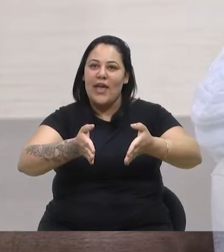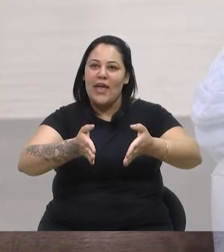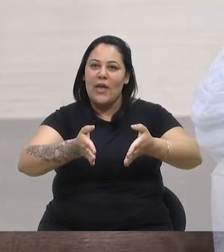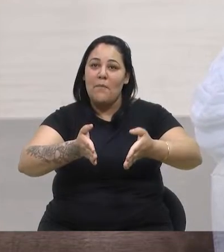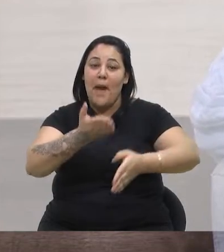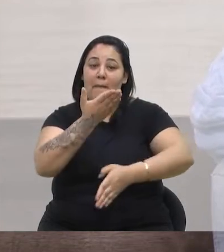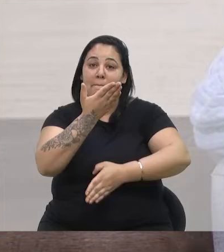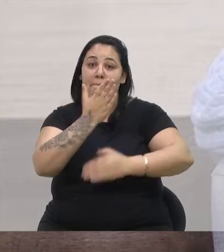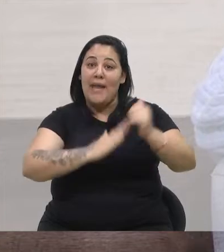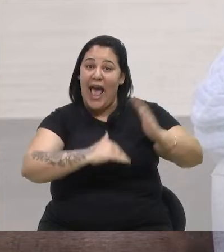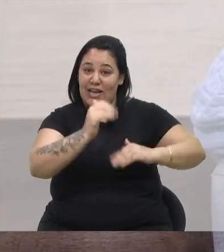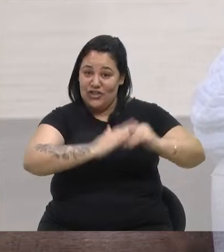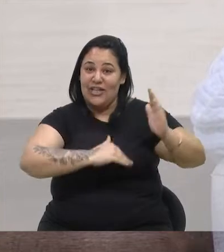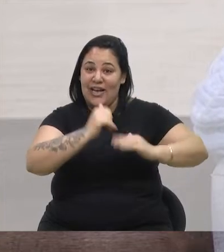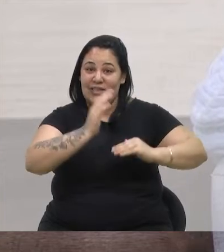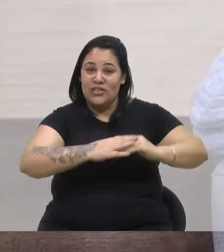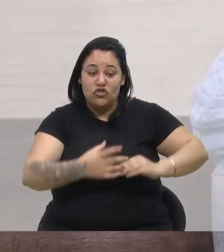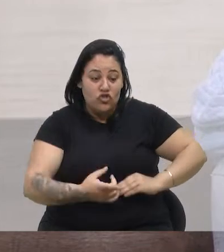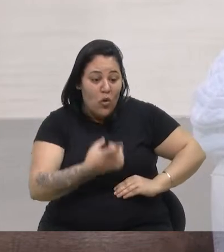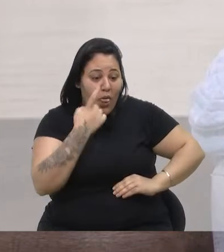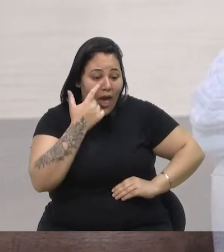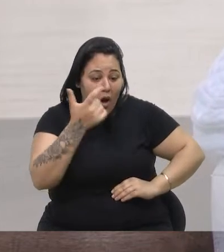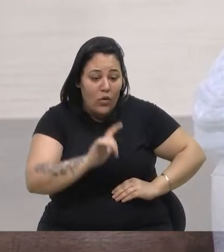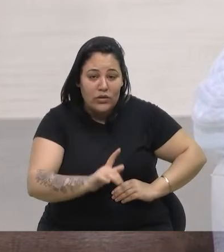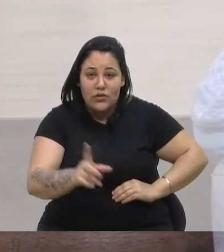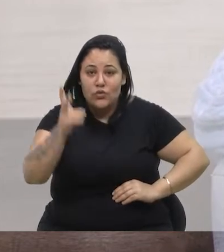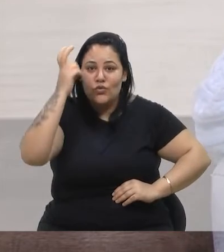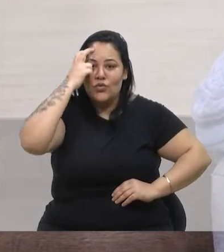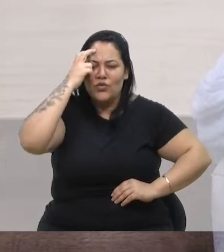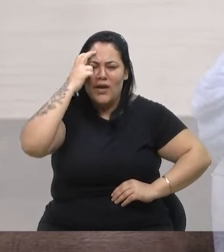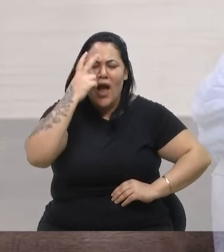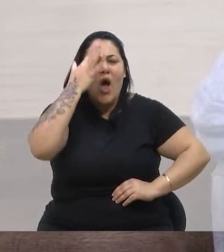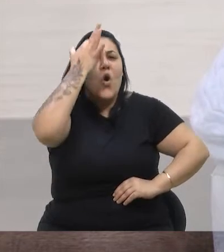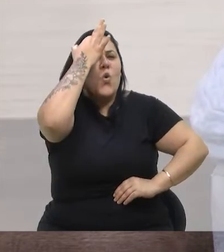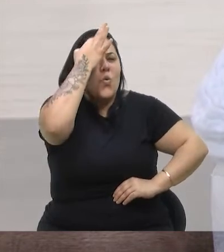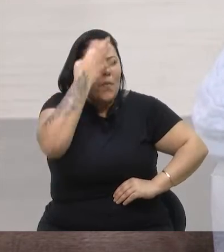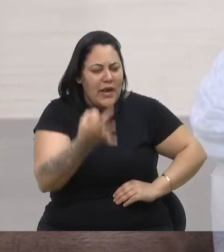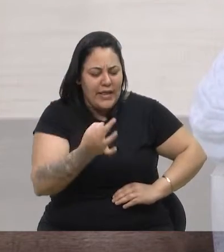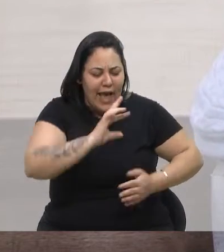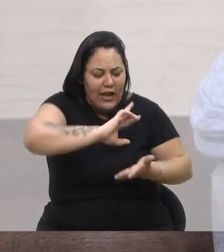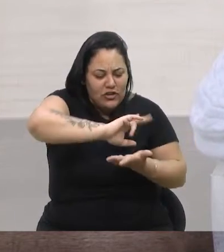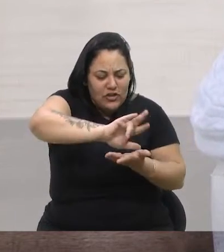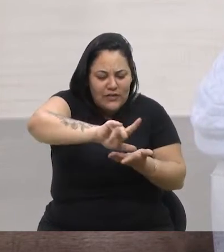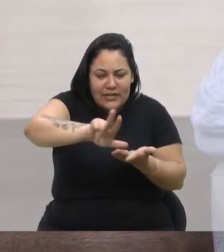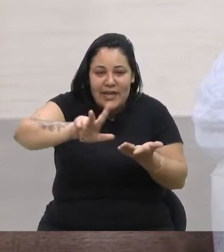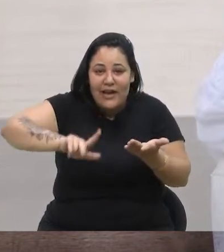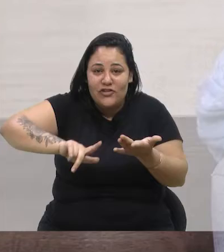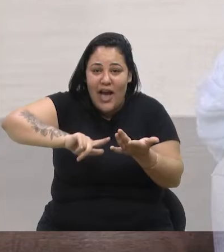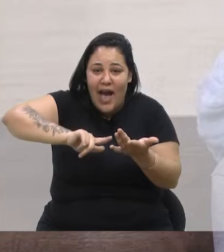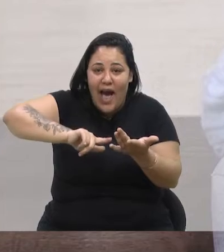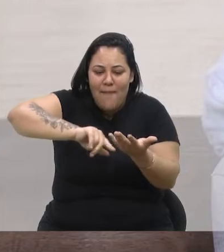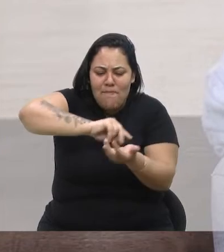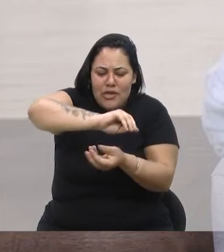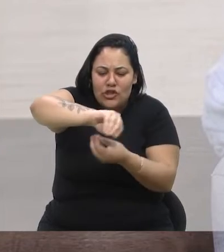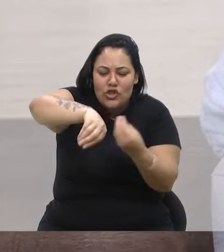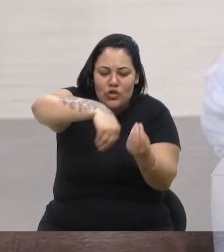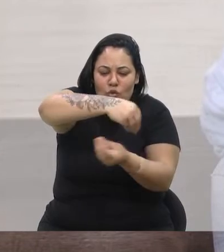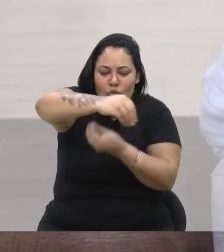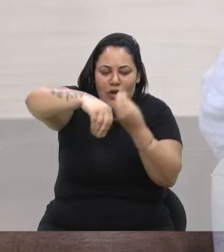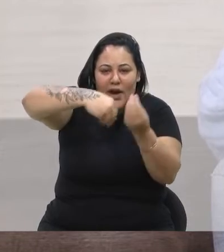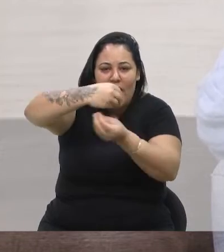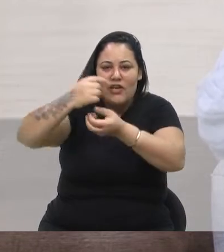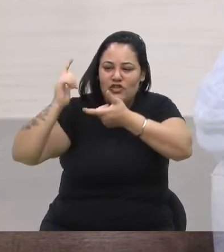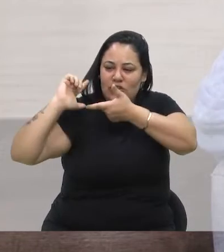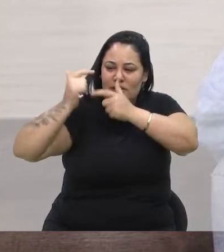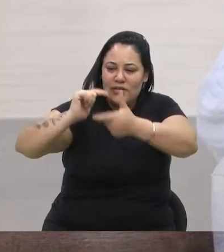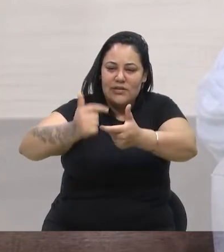é um exercício delas olharem para outra cultura, entenderem essa diversidade. Elas vão, hoje, não